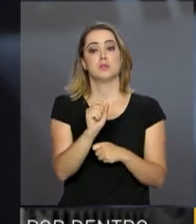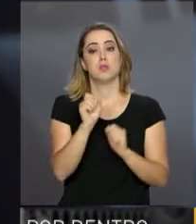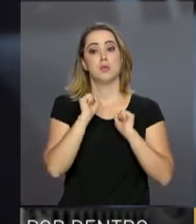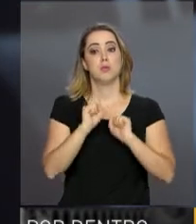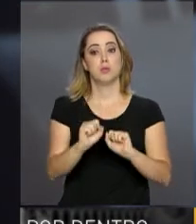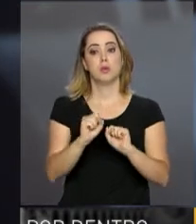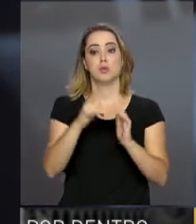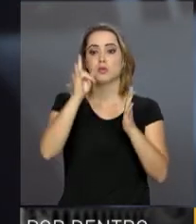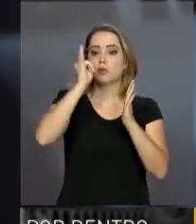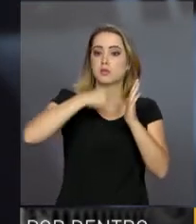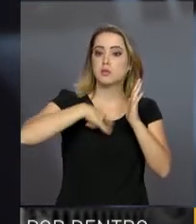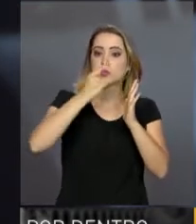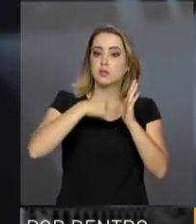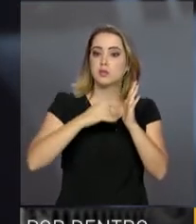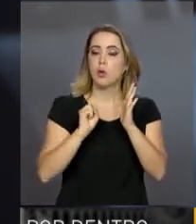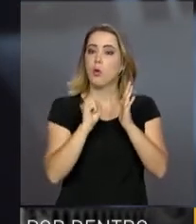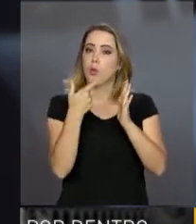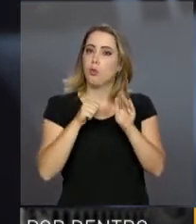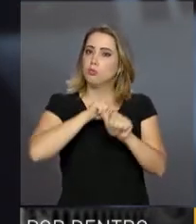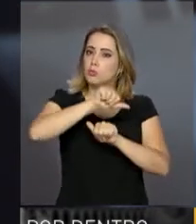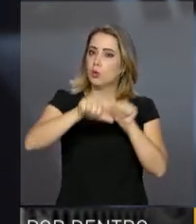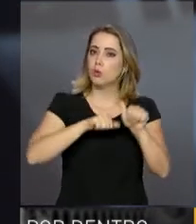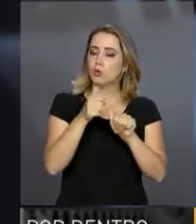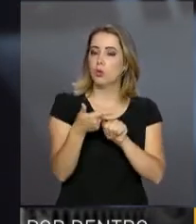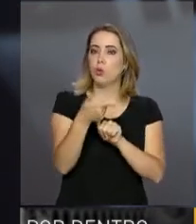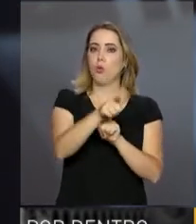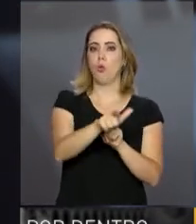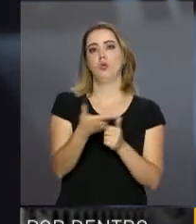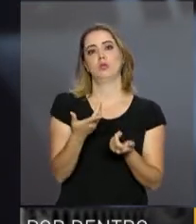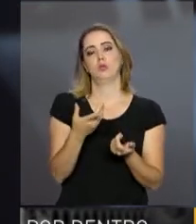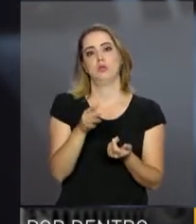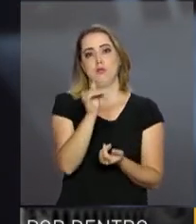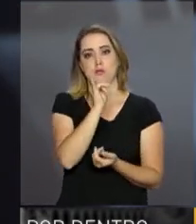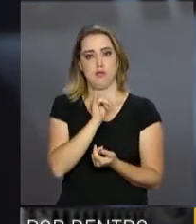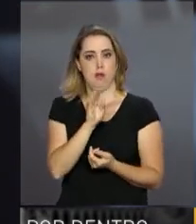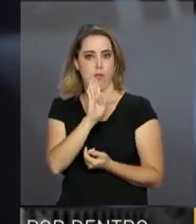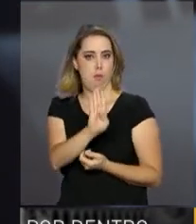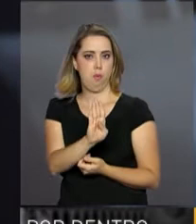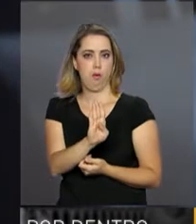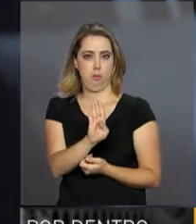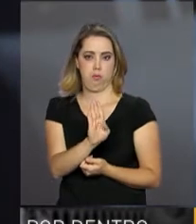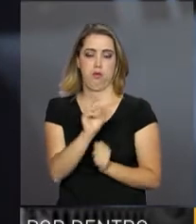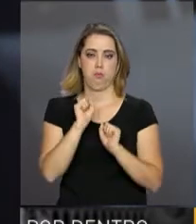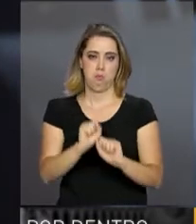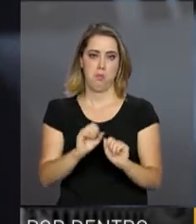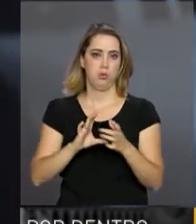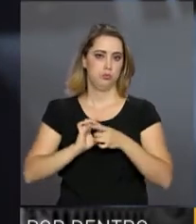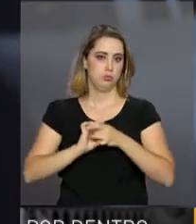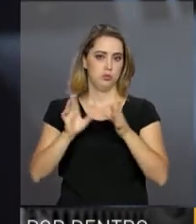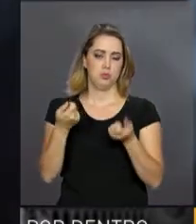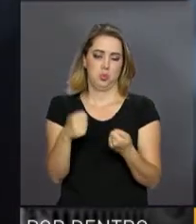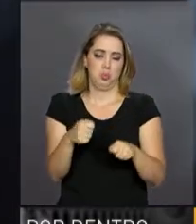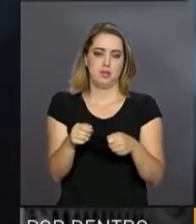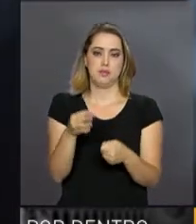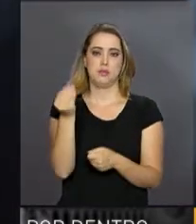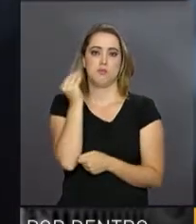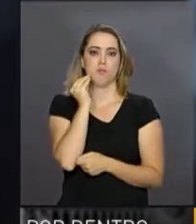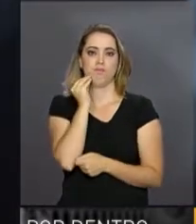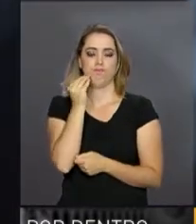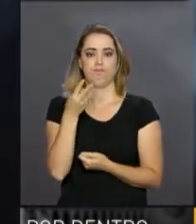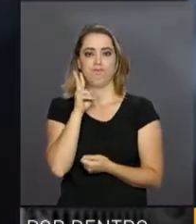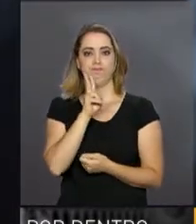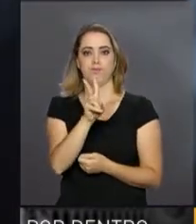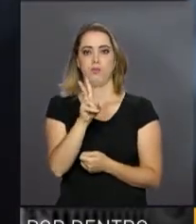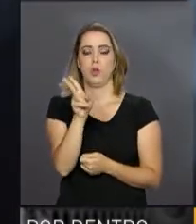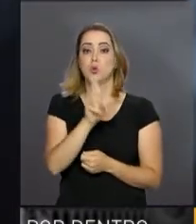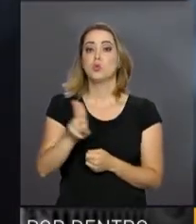eles poderão fazer a habilitação ou a renovação em uma outra categoria, como a B, que não exige a realização do exame toxicológico. O exame, a partir